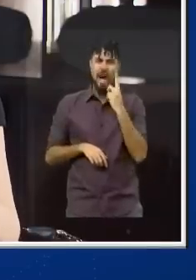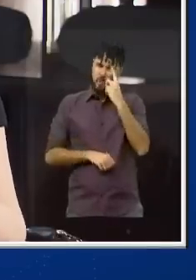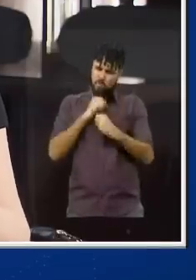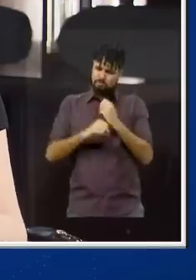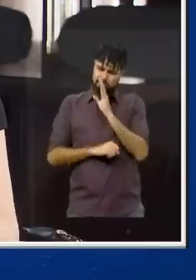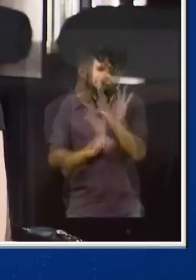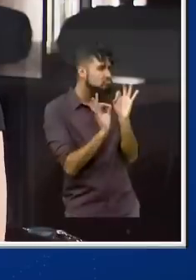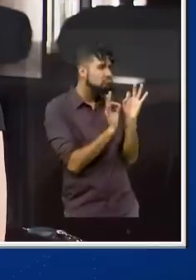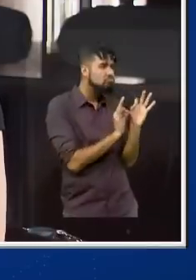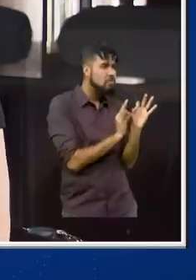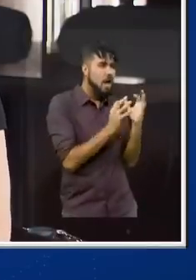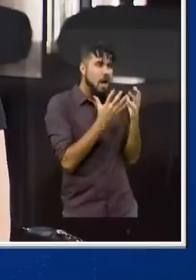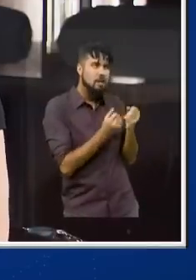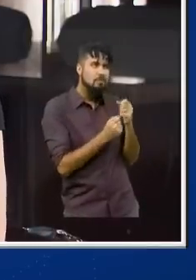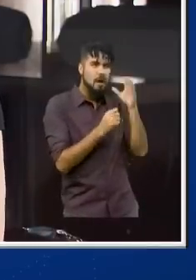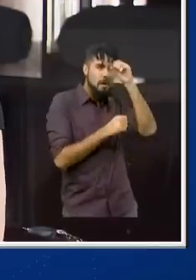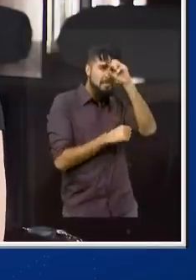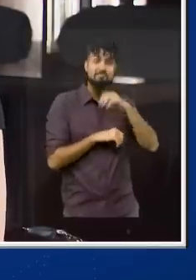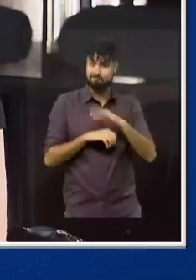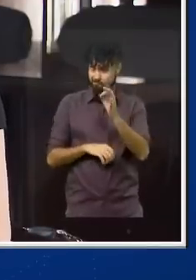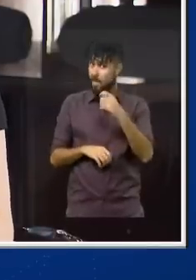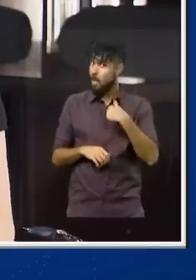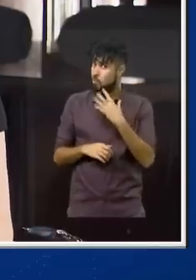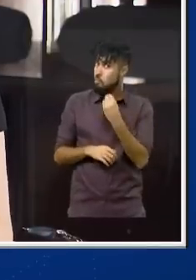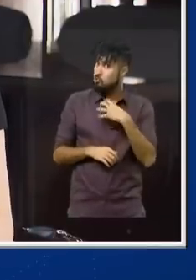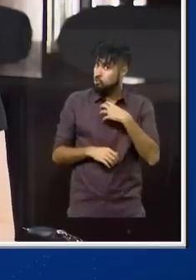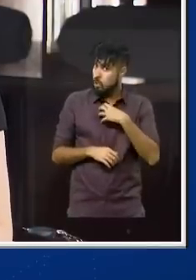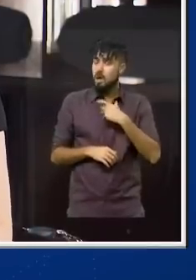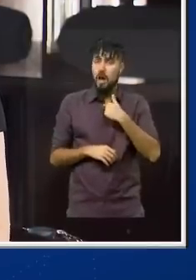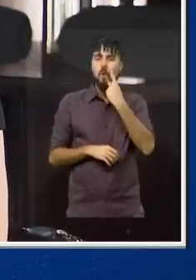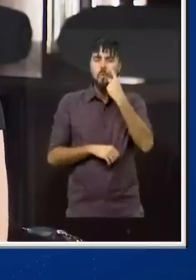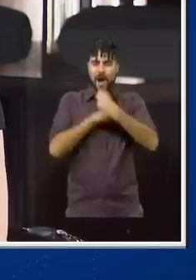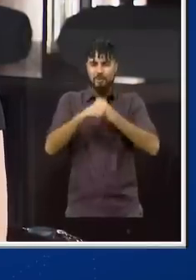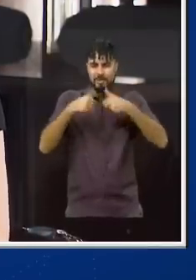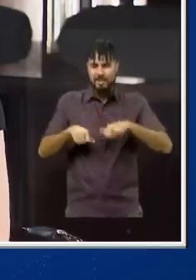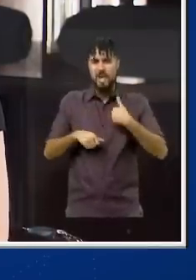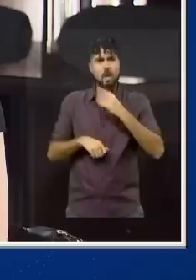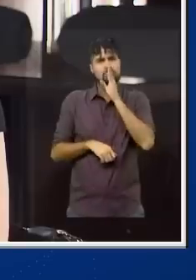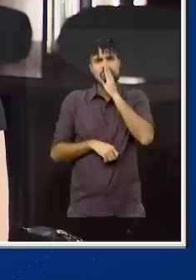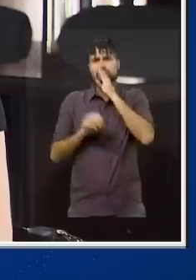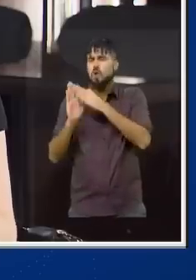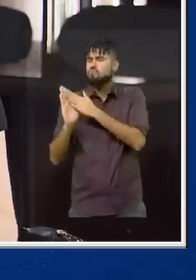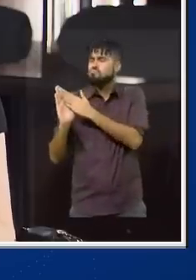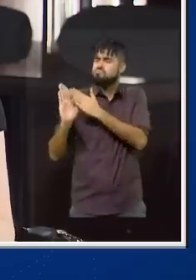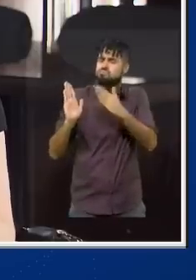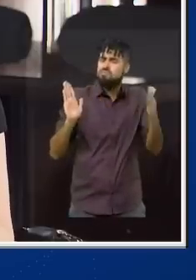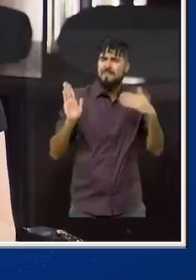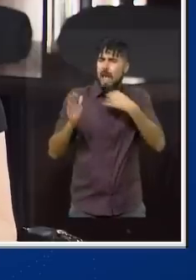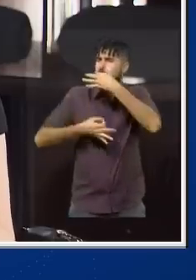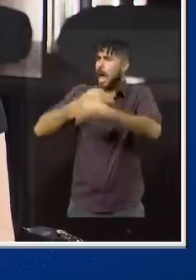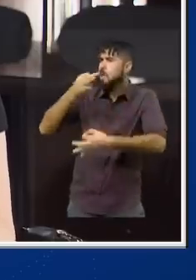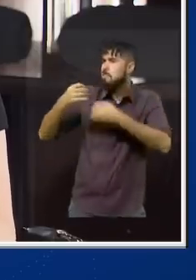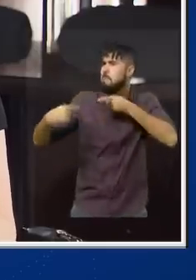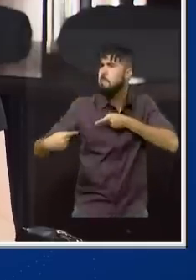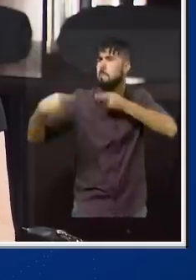Simone e perde mais um produto João Dória Cadê João Dória foi para cá né saiu da vida pública e